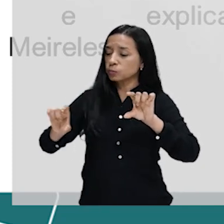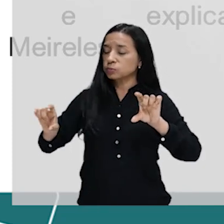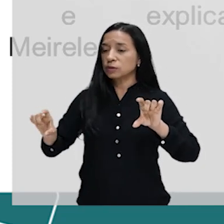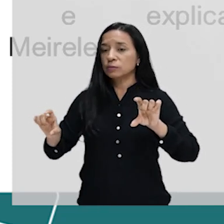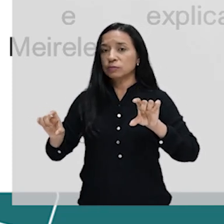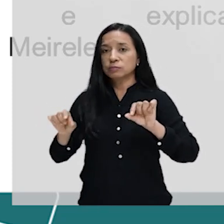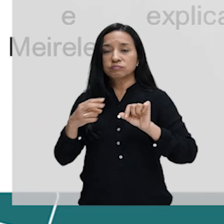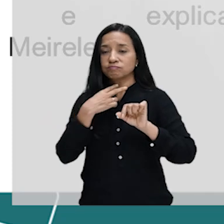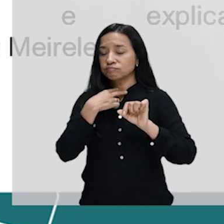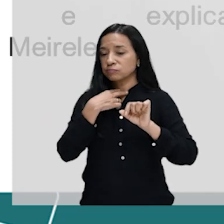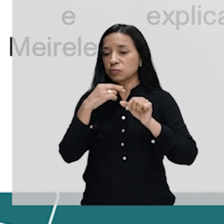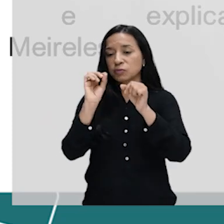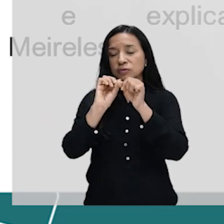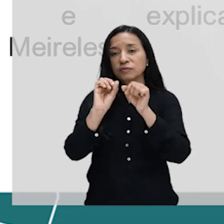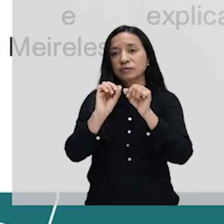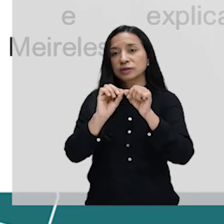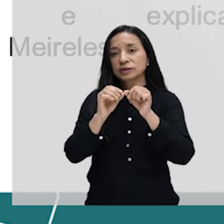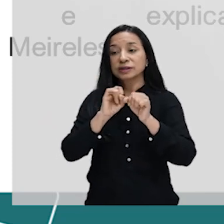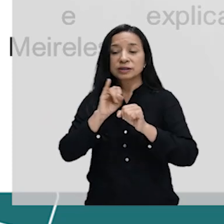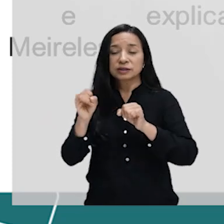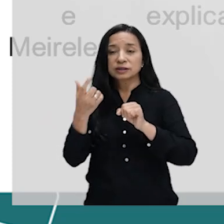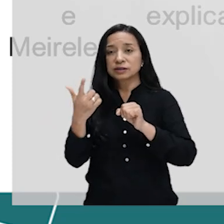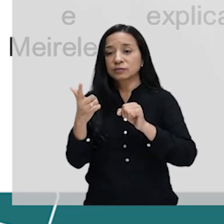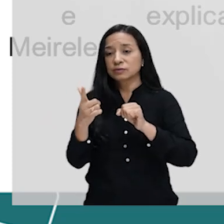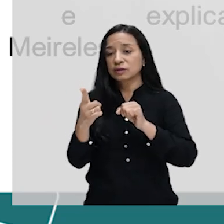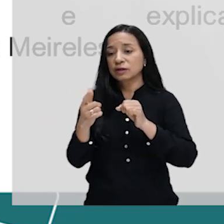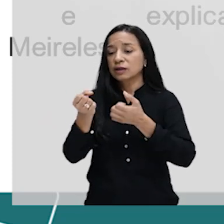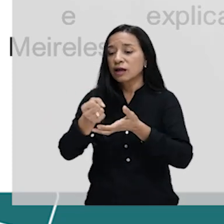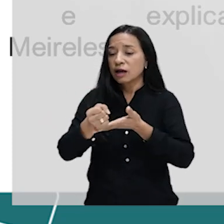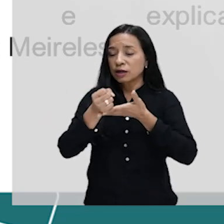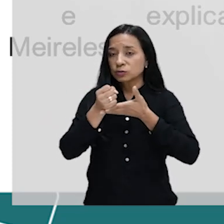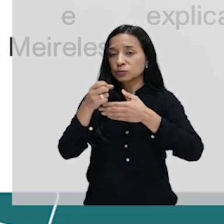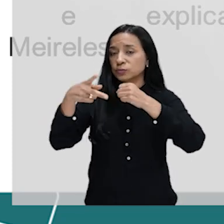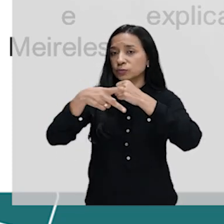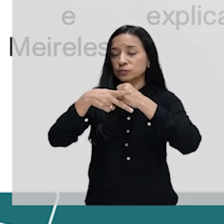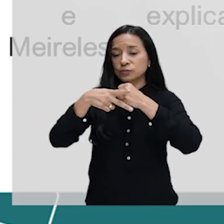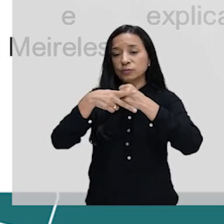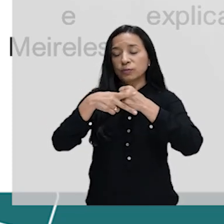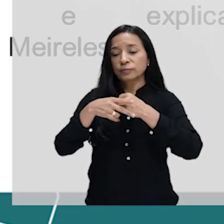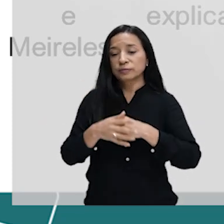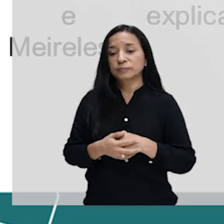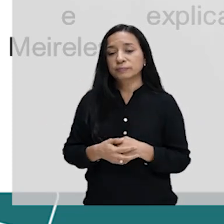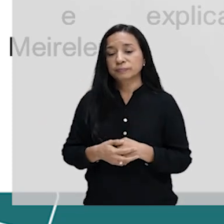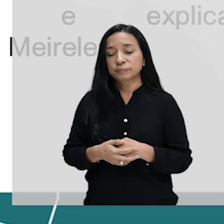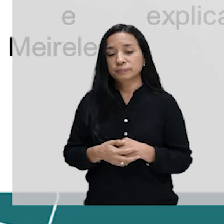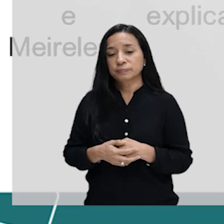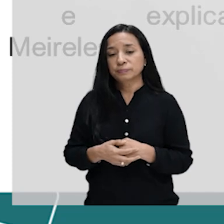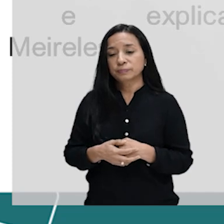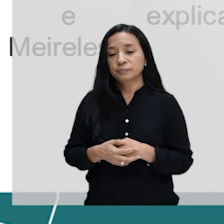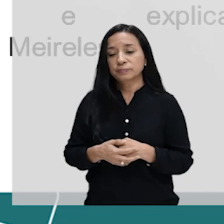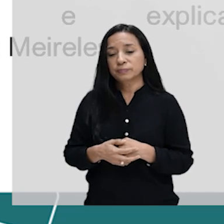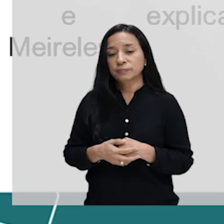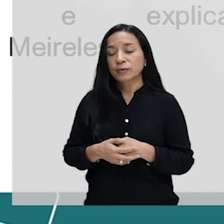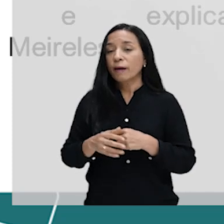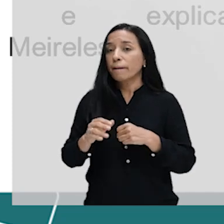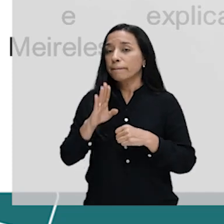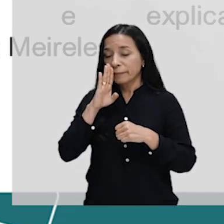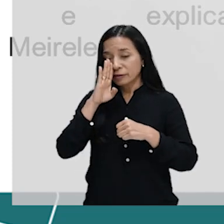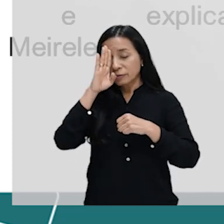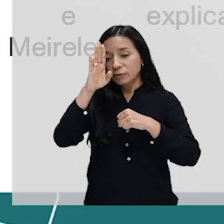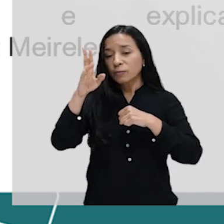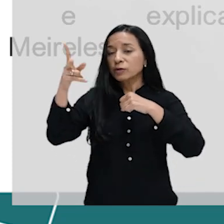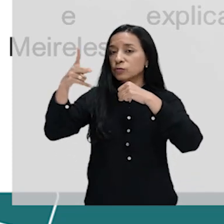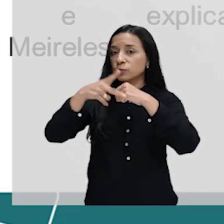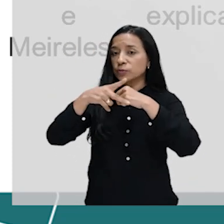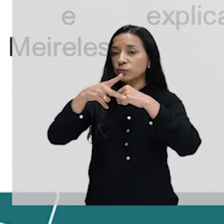daria para a gente fazer se nós não tivéssemos os auxílios dos pronomes, né? Principalmente aqui no caso dos pronomes pessoais. Eu